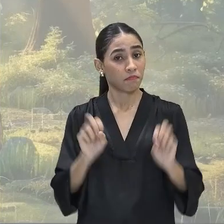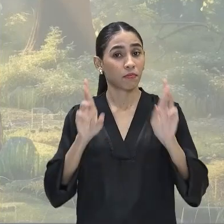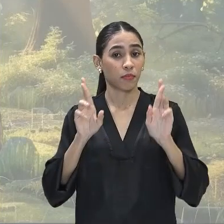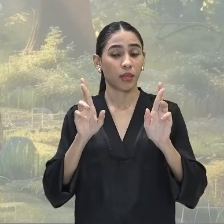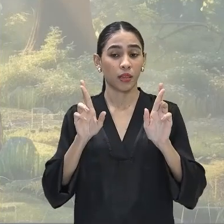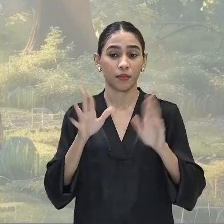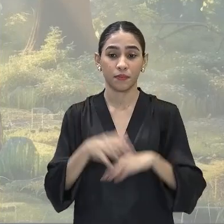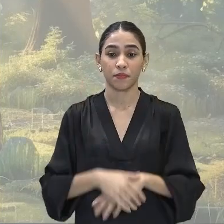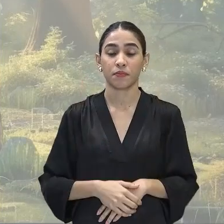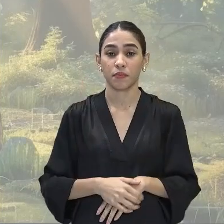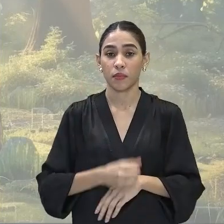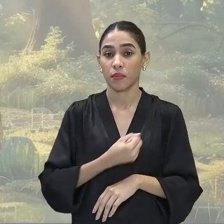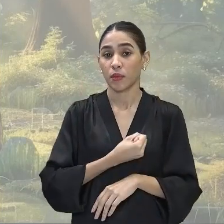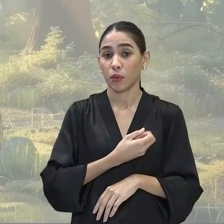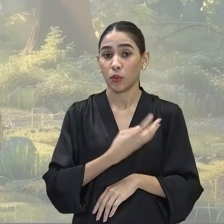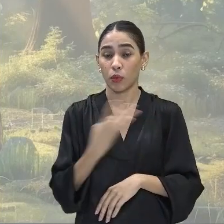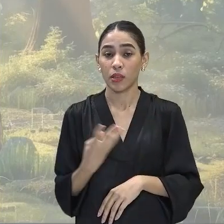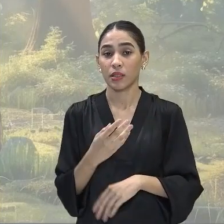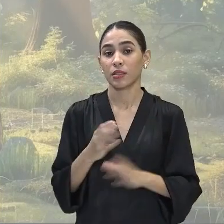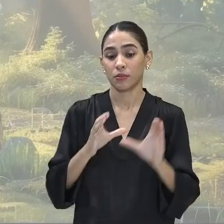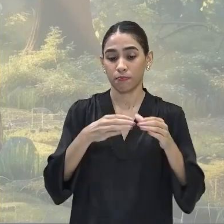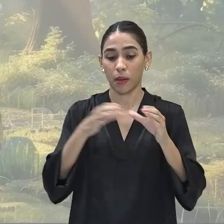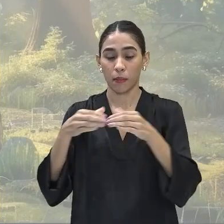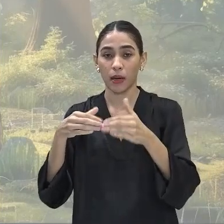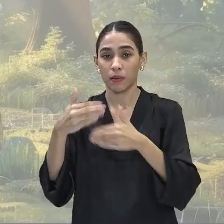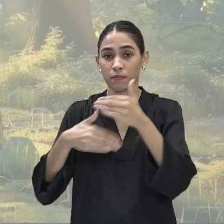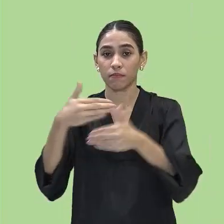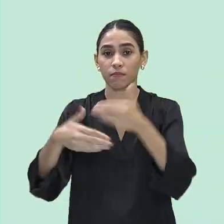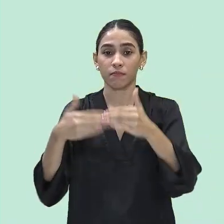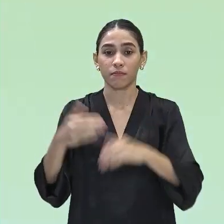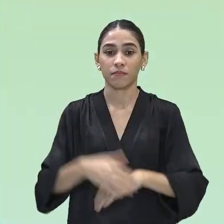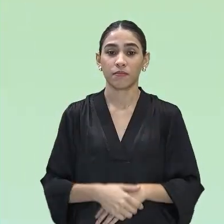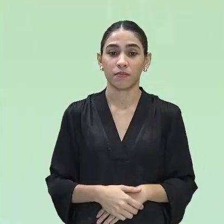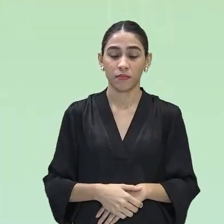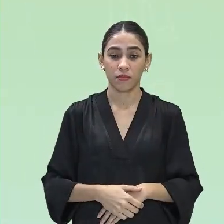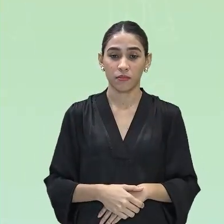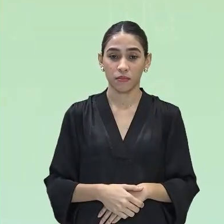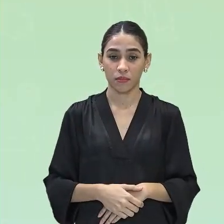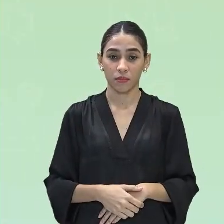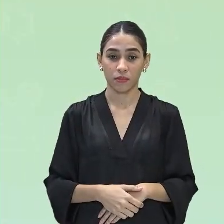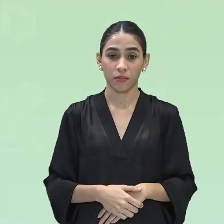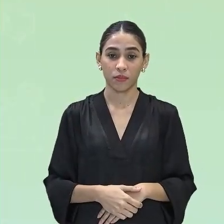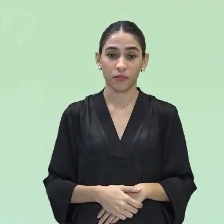aí quantas mais vão existir daqui para frente, hein?